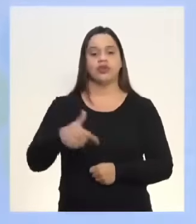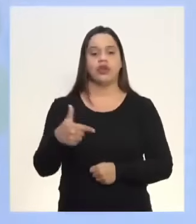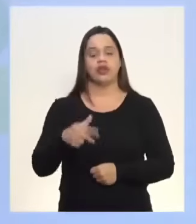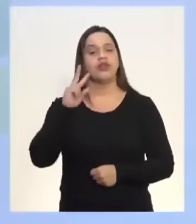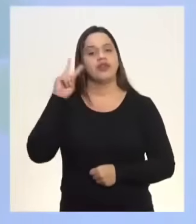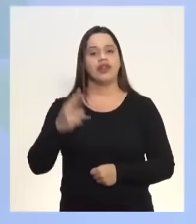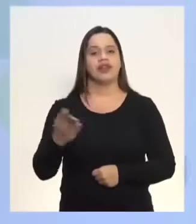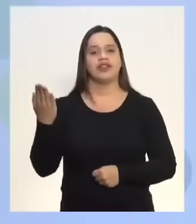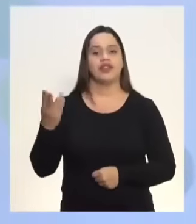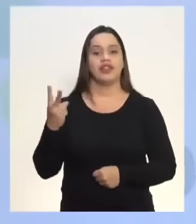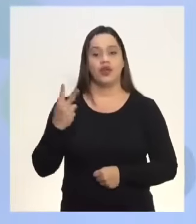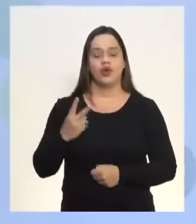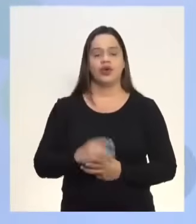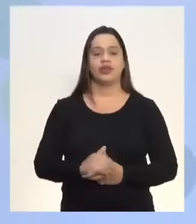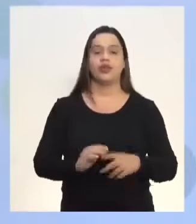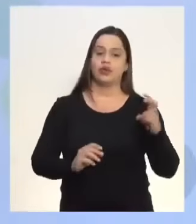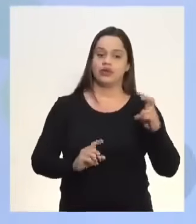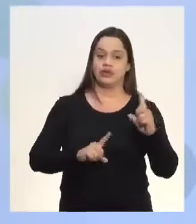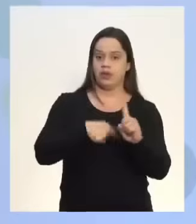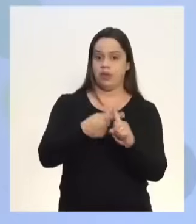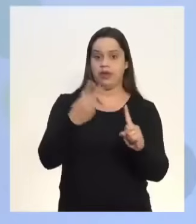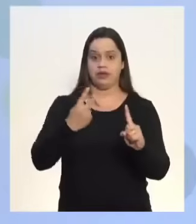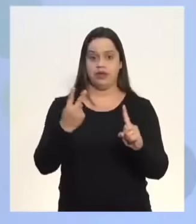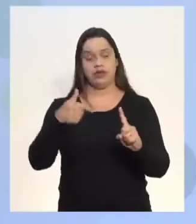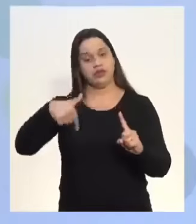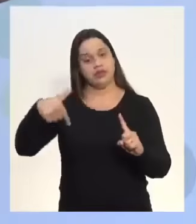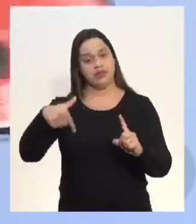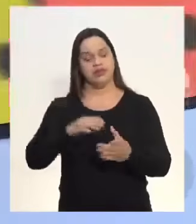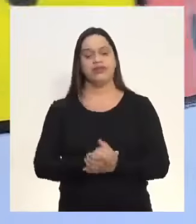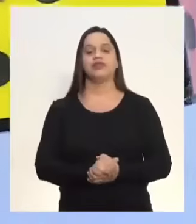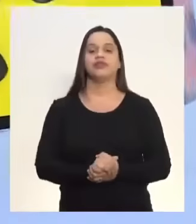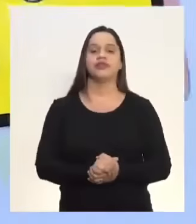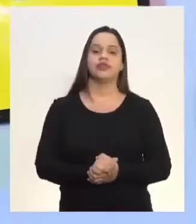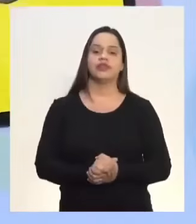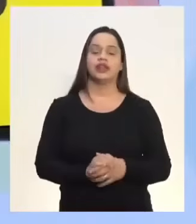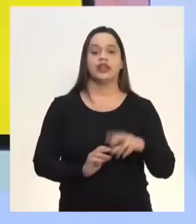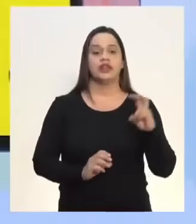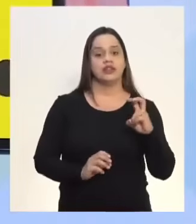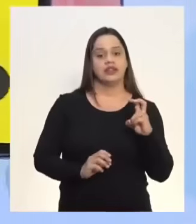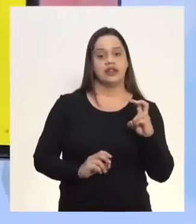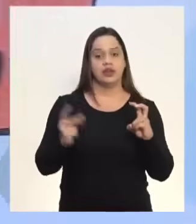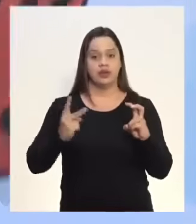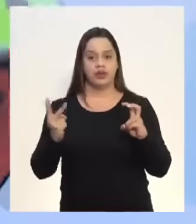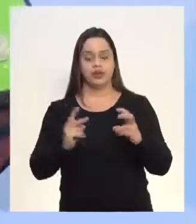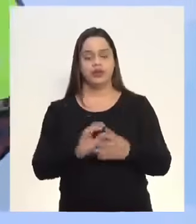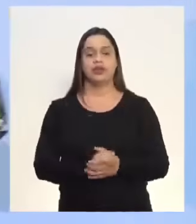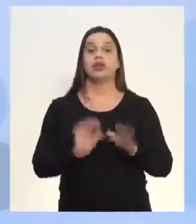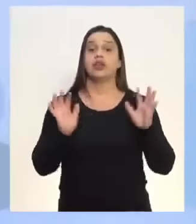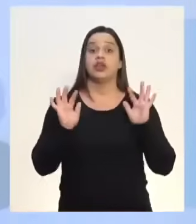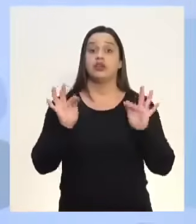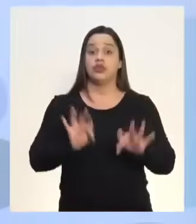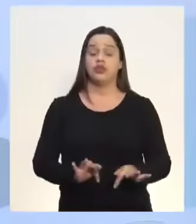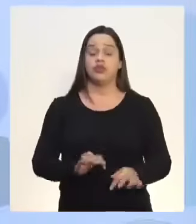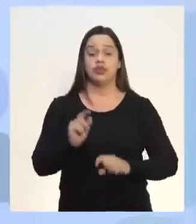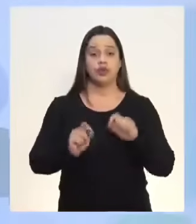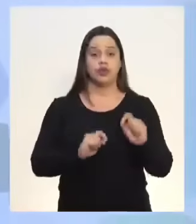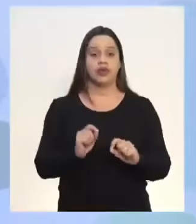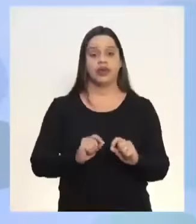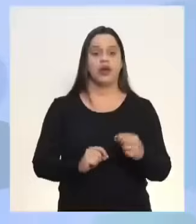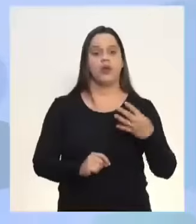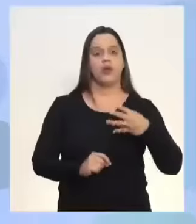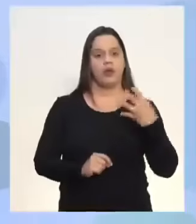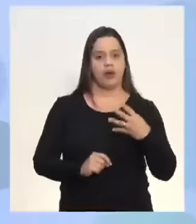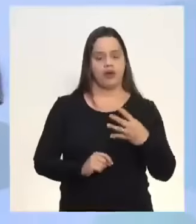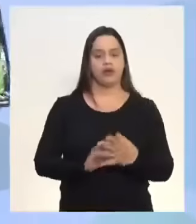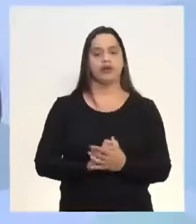2, mas é o 2. mas é o É isso 2, aí. ó. Então, eu tenho o 2 aqui. Então, 5 e 2. E por último, né, o 4.